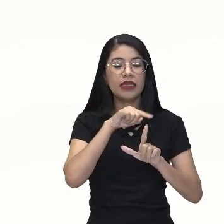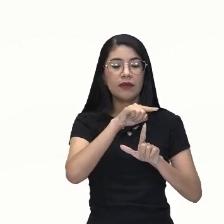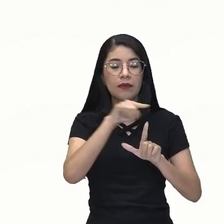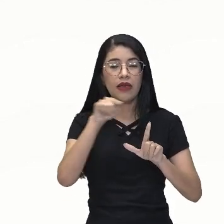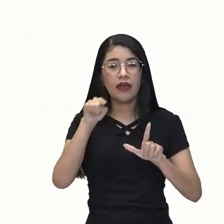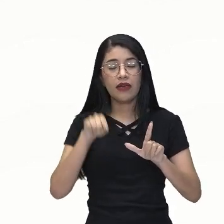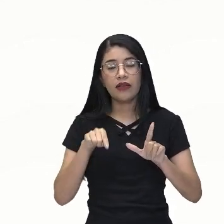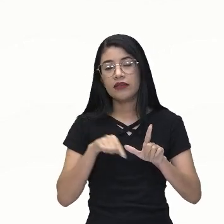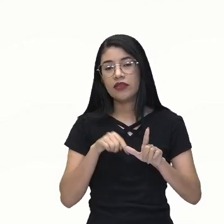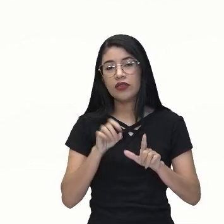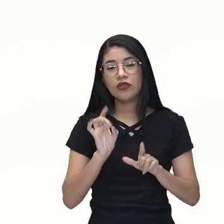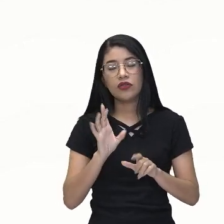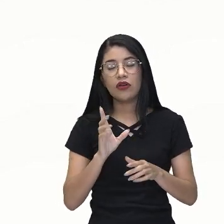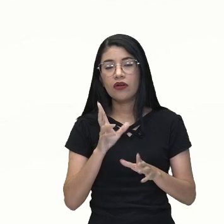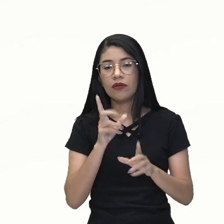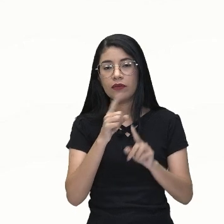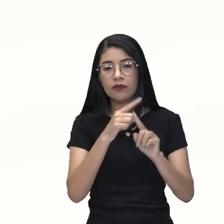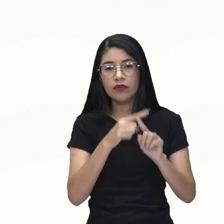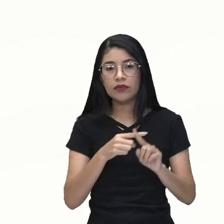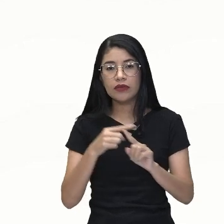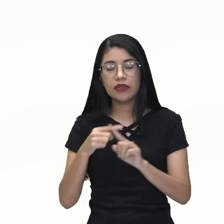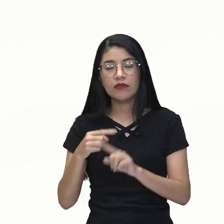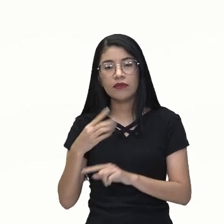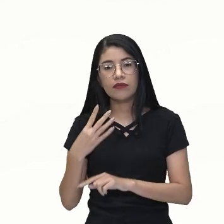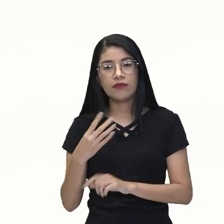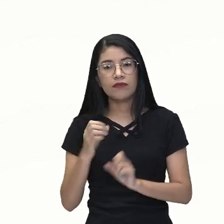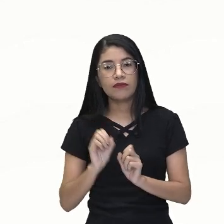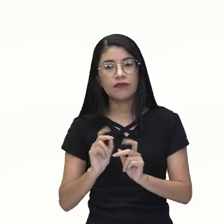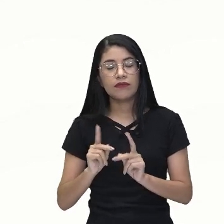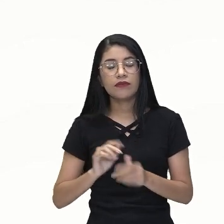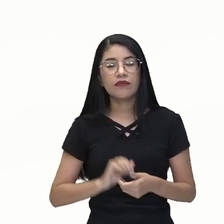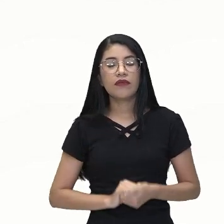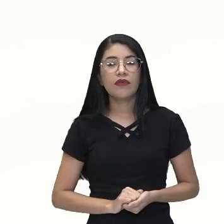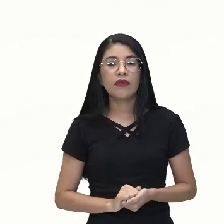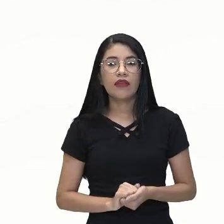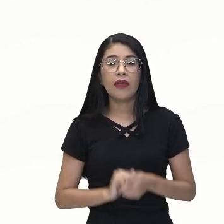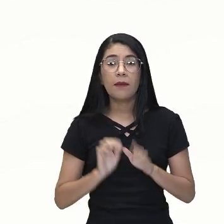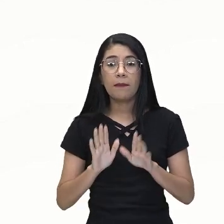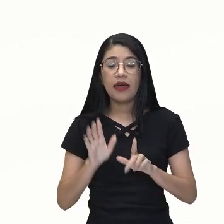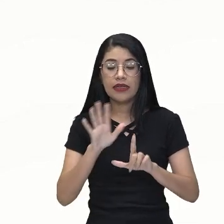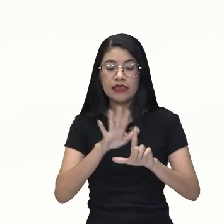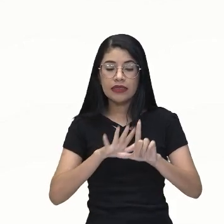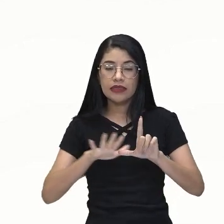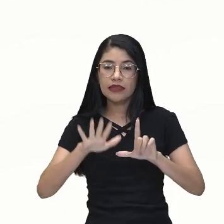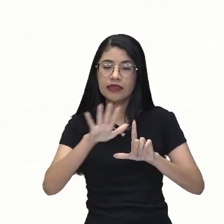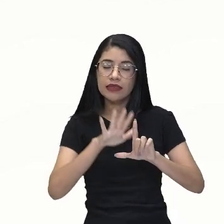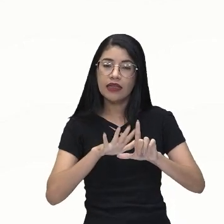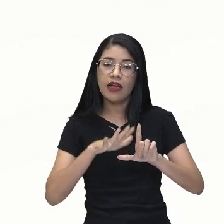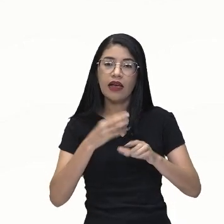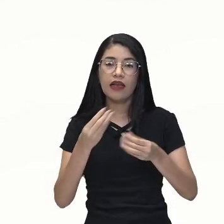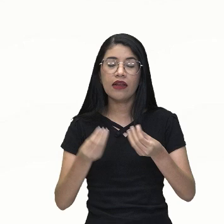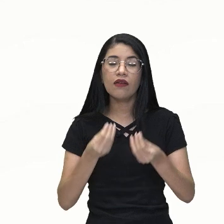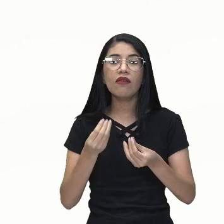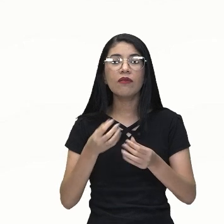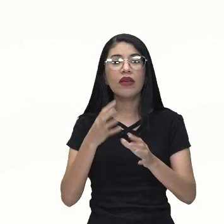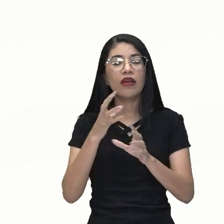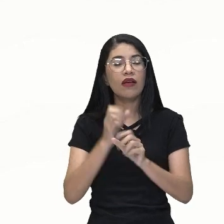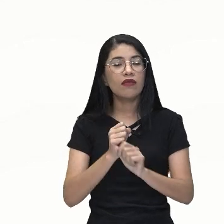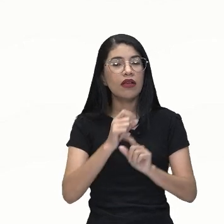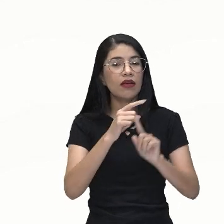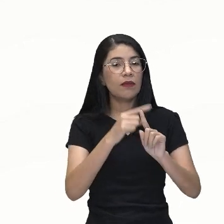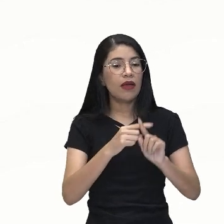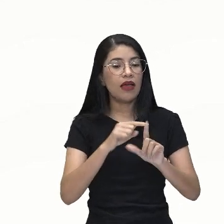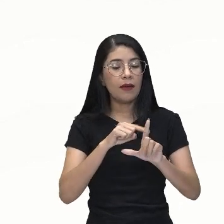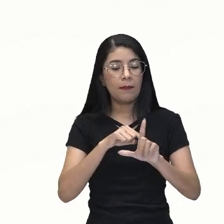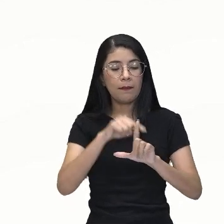vai multiplicá-lo por 4, tá bom? Agora, em relação à área, você vai multiplicar base vezes